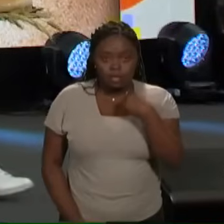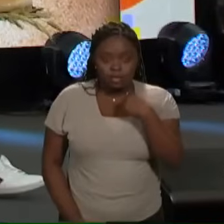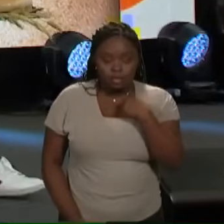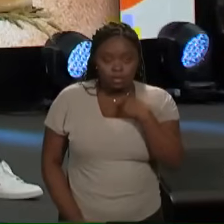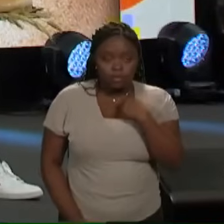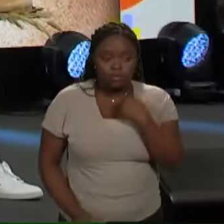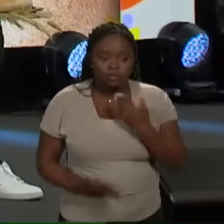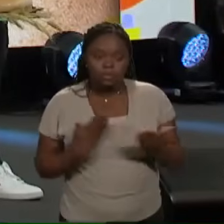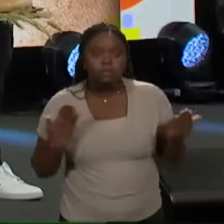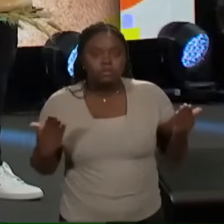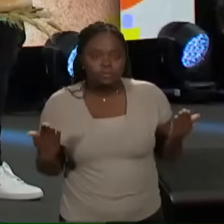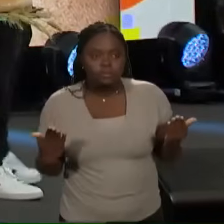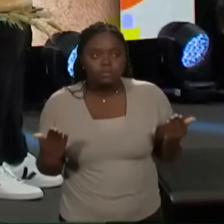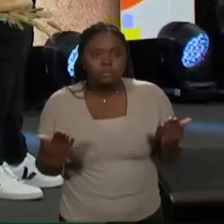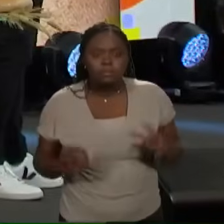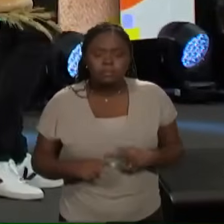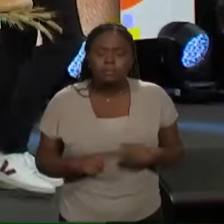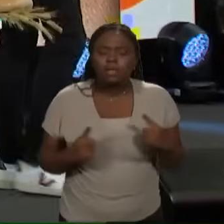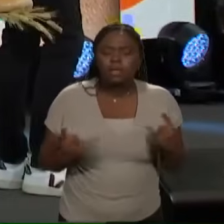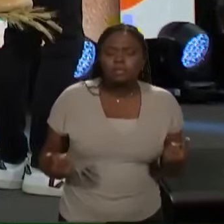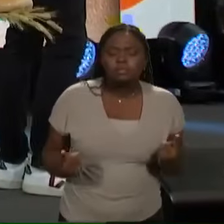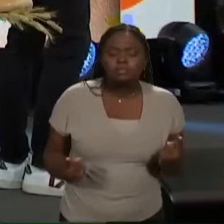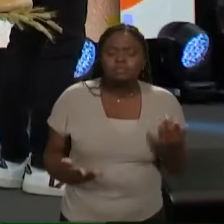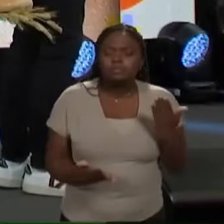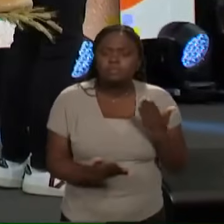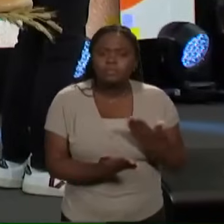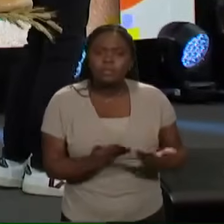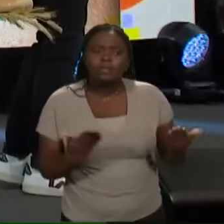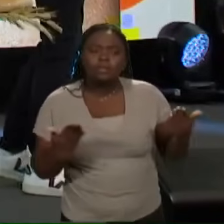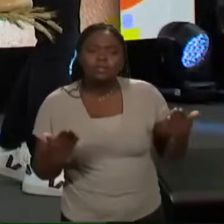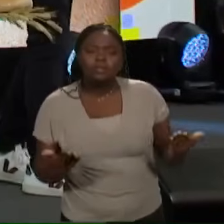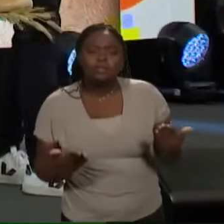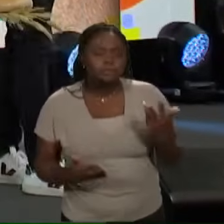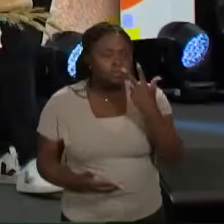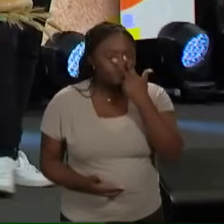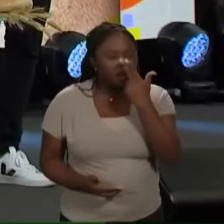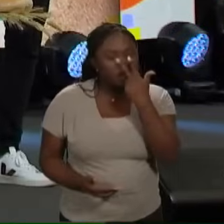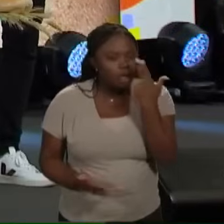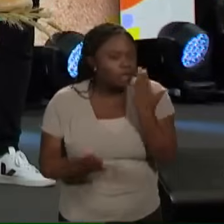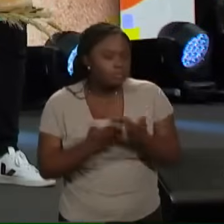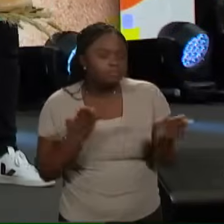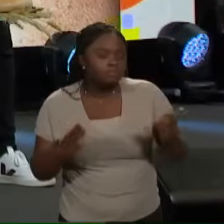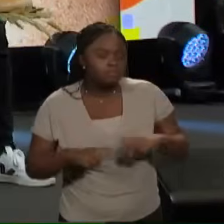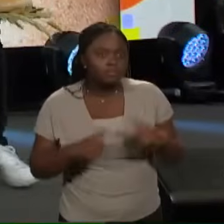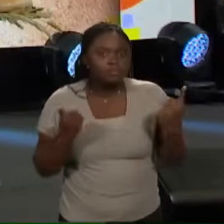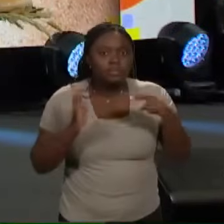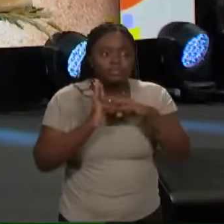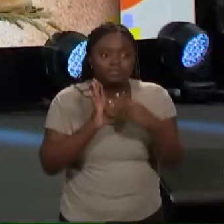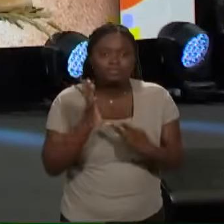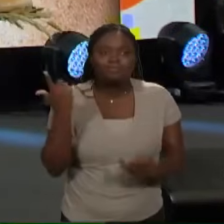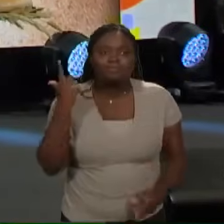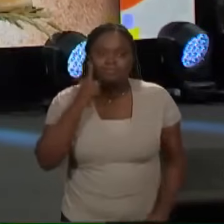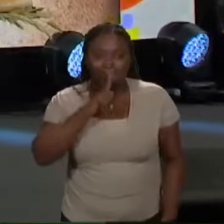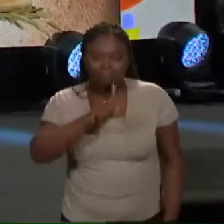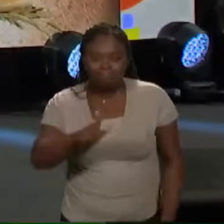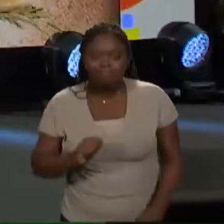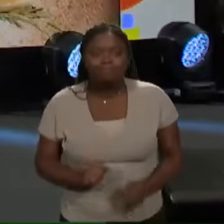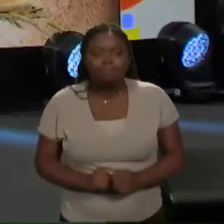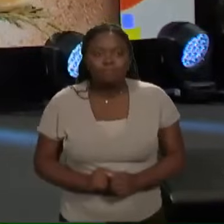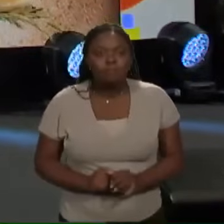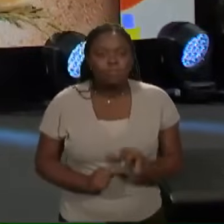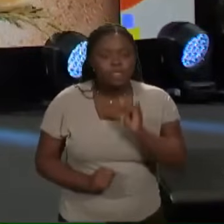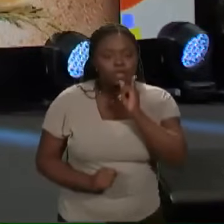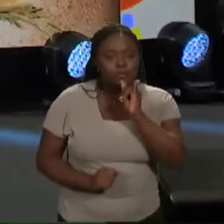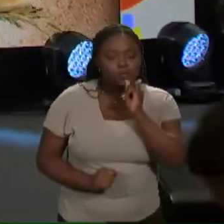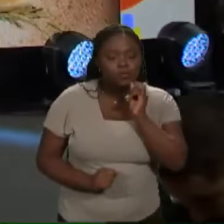Eu perco. Só que é um perder aparente. Na verdade é ganhar. Na queda de